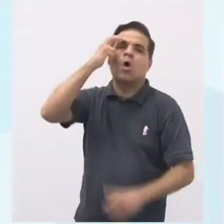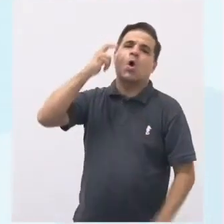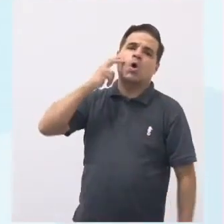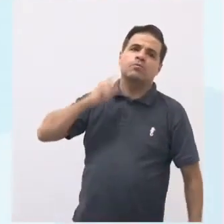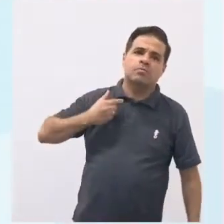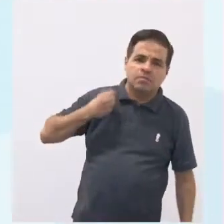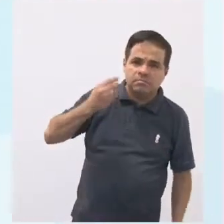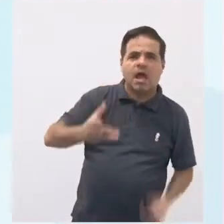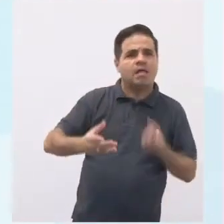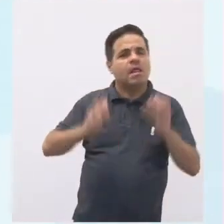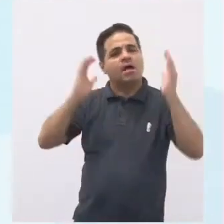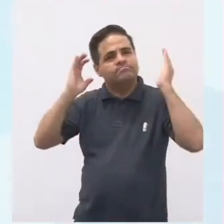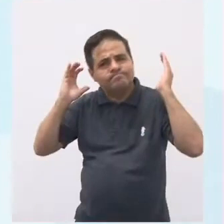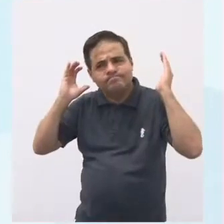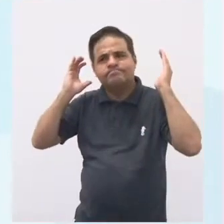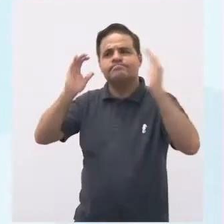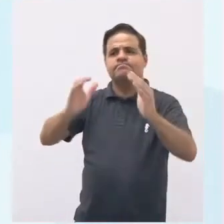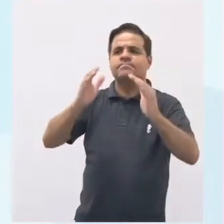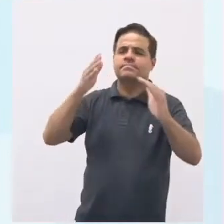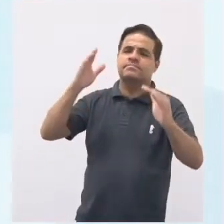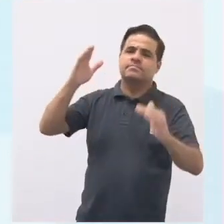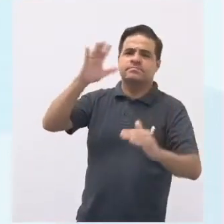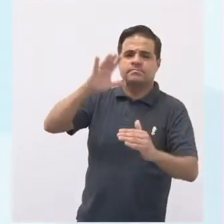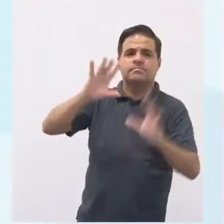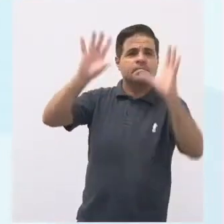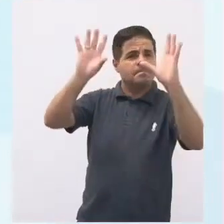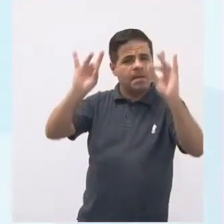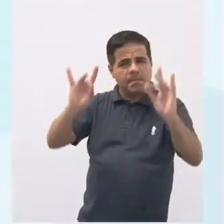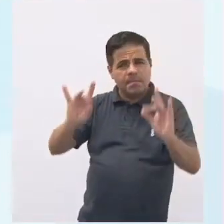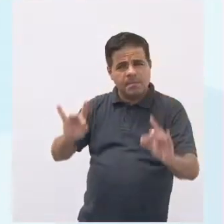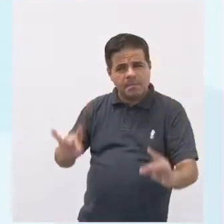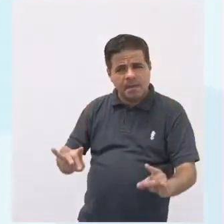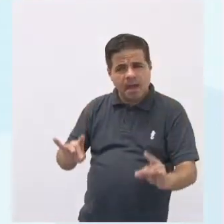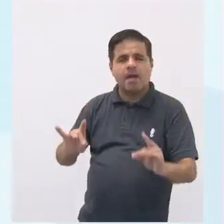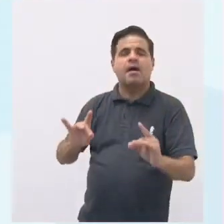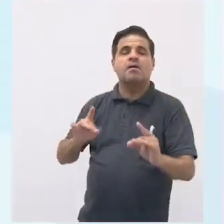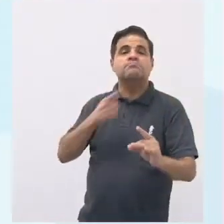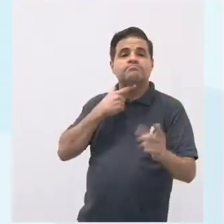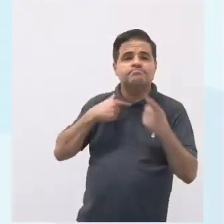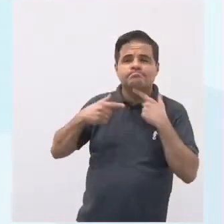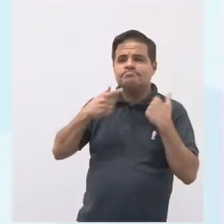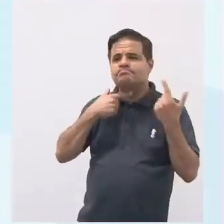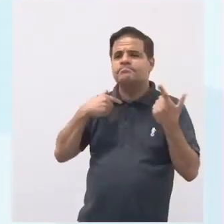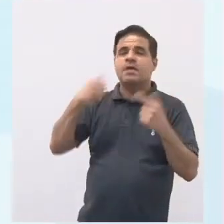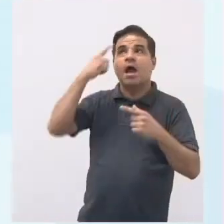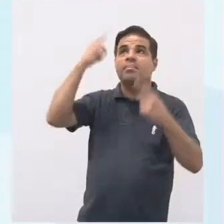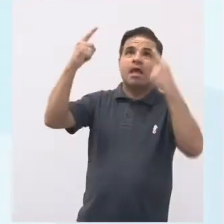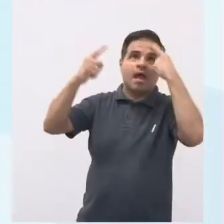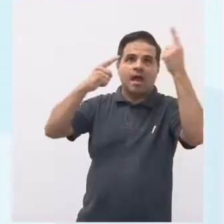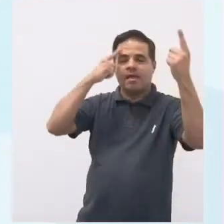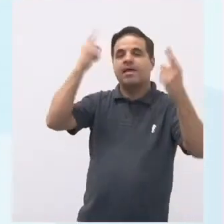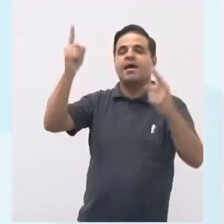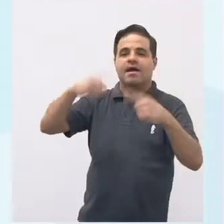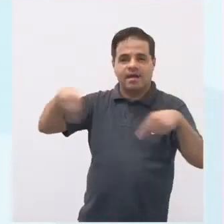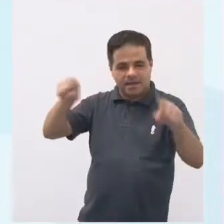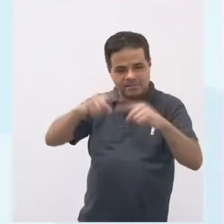Lembrando, respeitando sempre a questão das particularidades, anseios e assim as ideias que